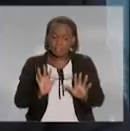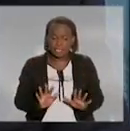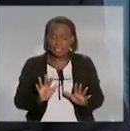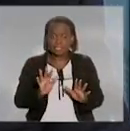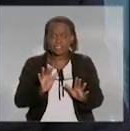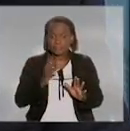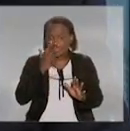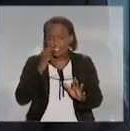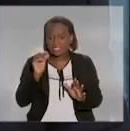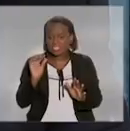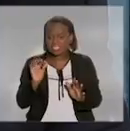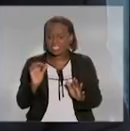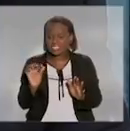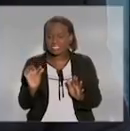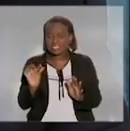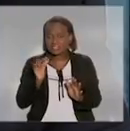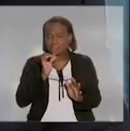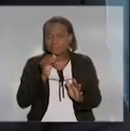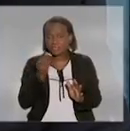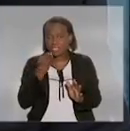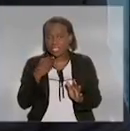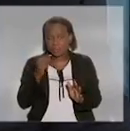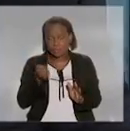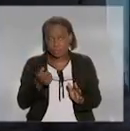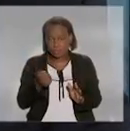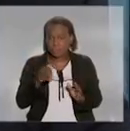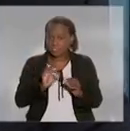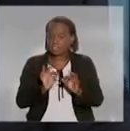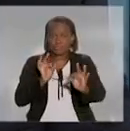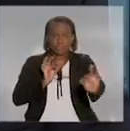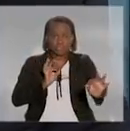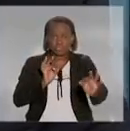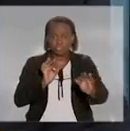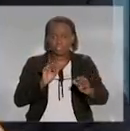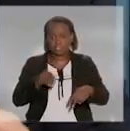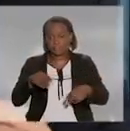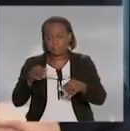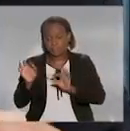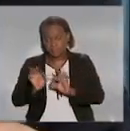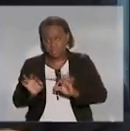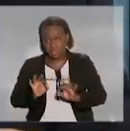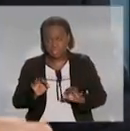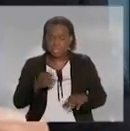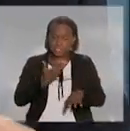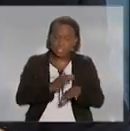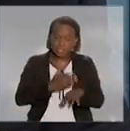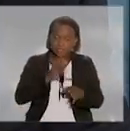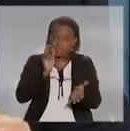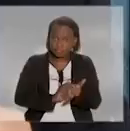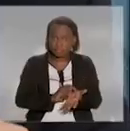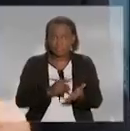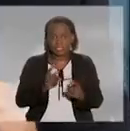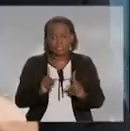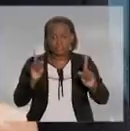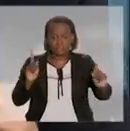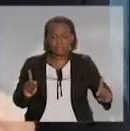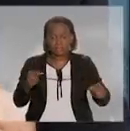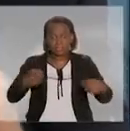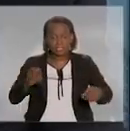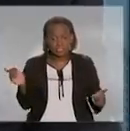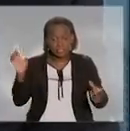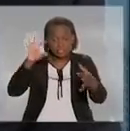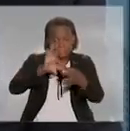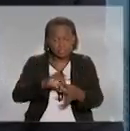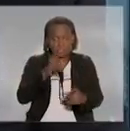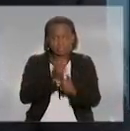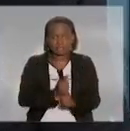sim, mas ainda muito aquém das necessidades. Esse distanciamento existe entre a teoria e a prática, esse universo. São dois universos que têm